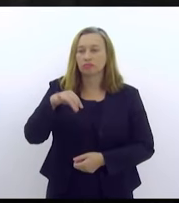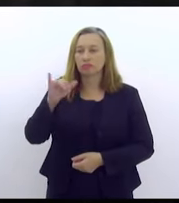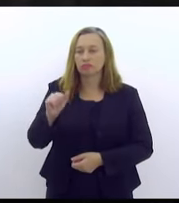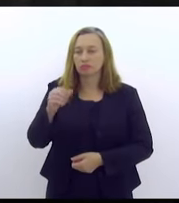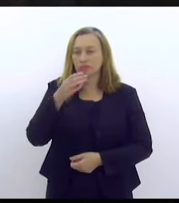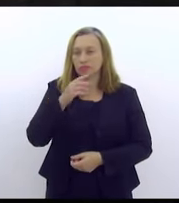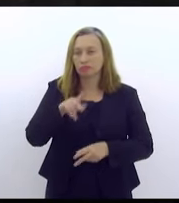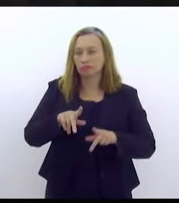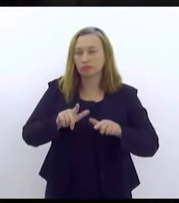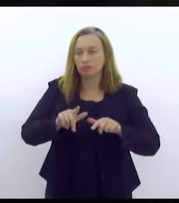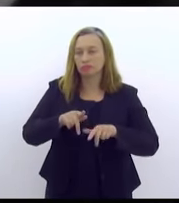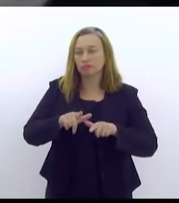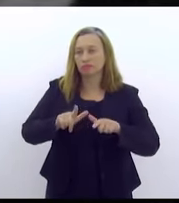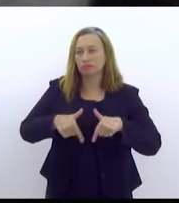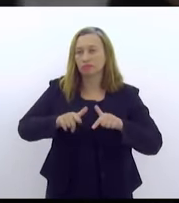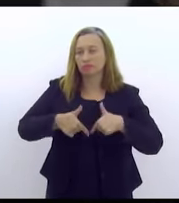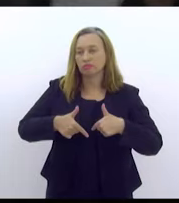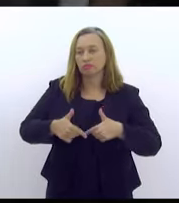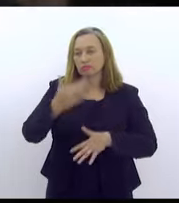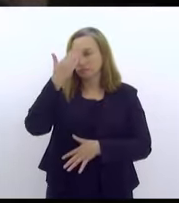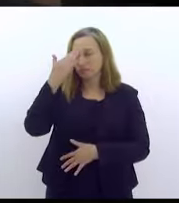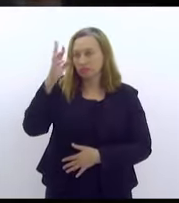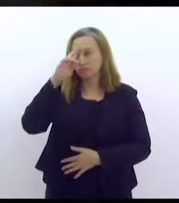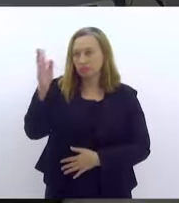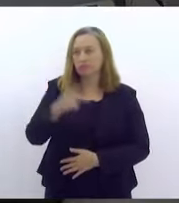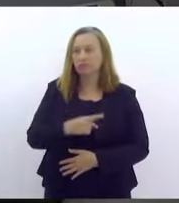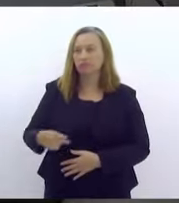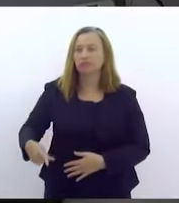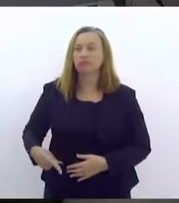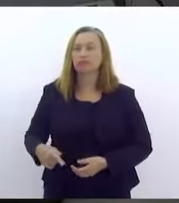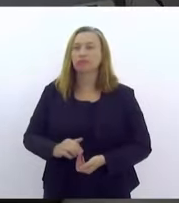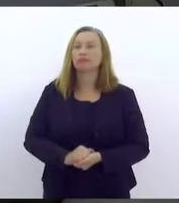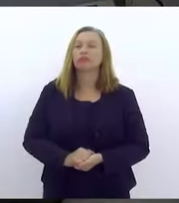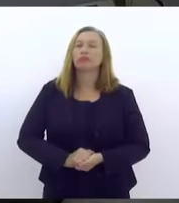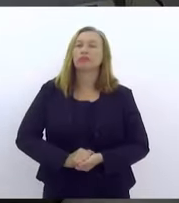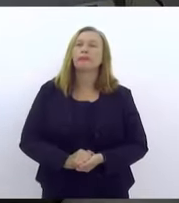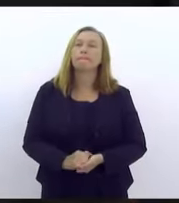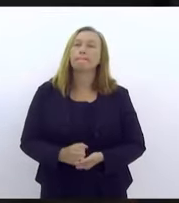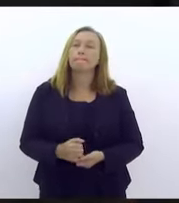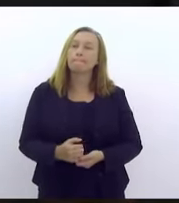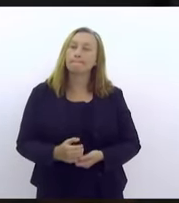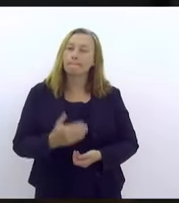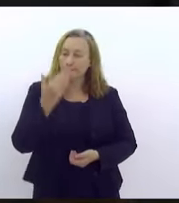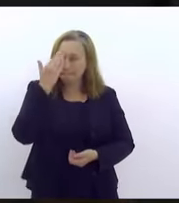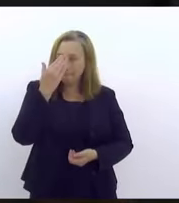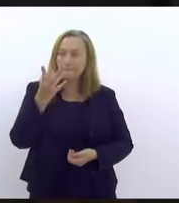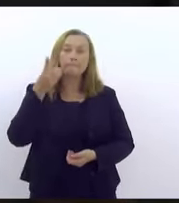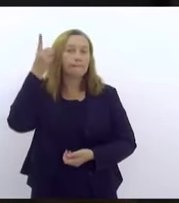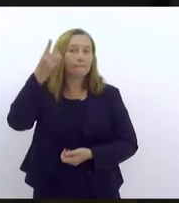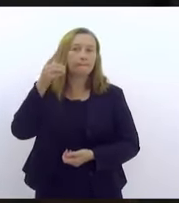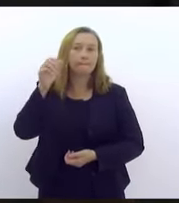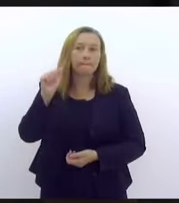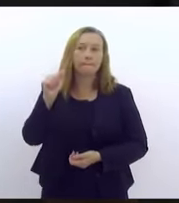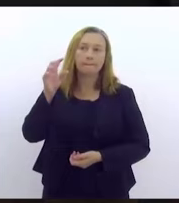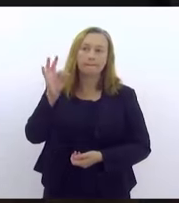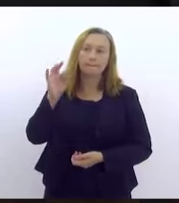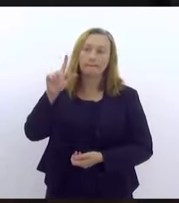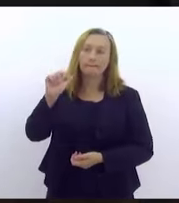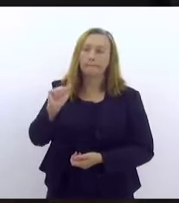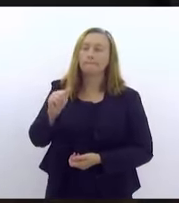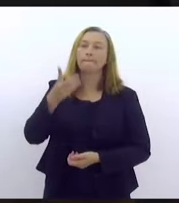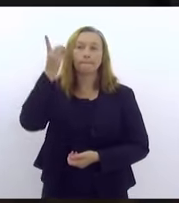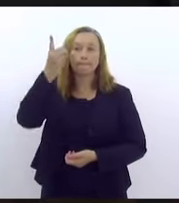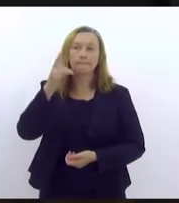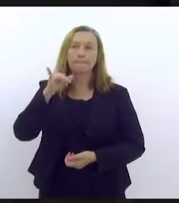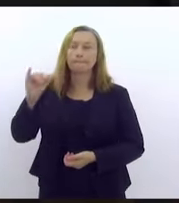Israel. Muito obrigado, senhor presidente. Eu que agradeço, deputada Átila Nunes, deputada